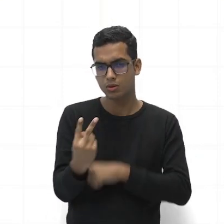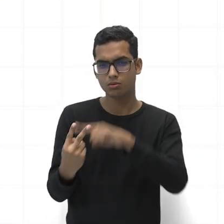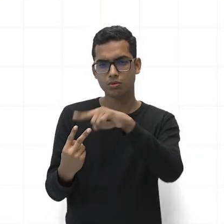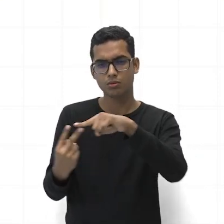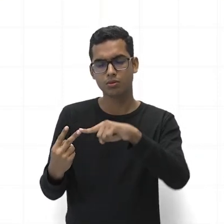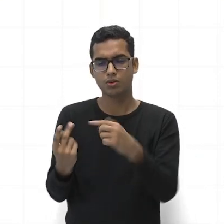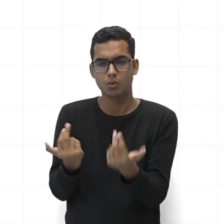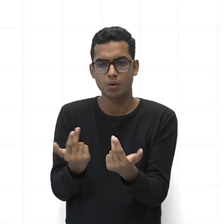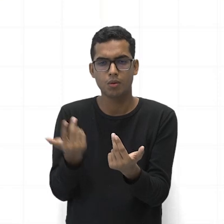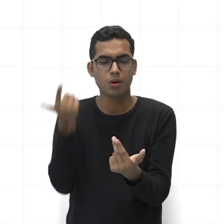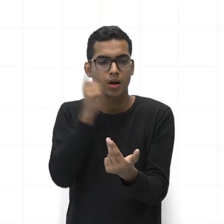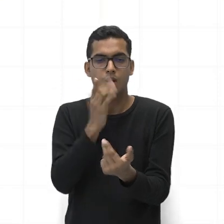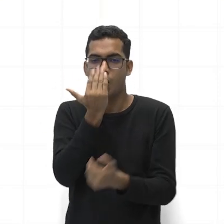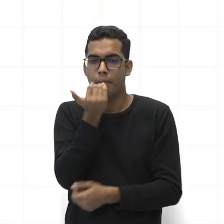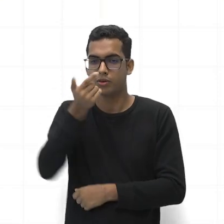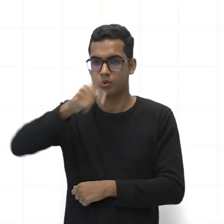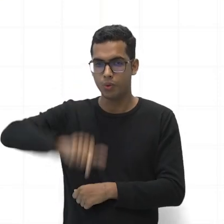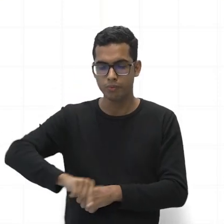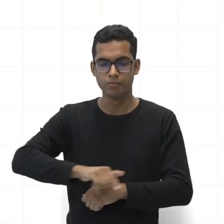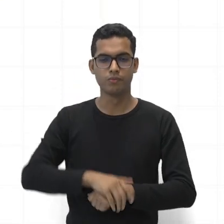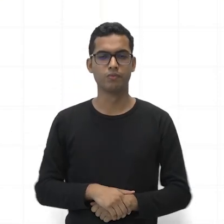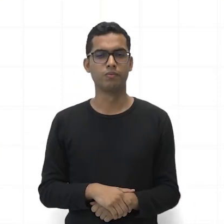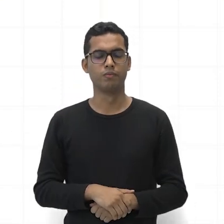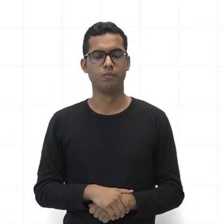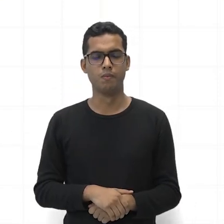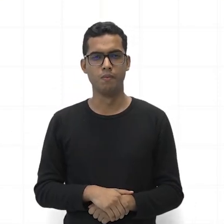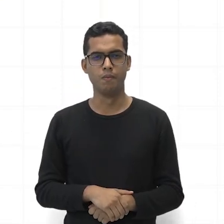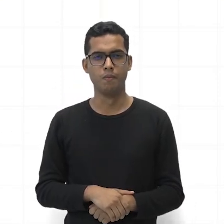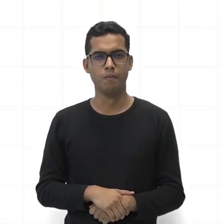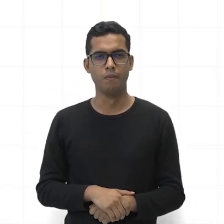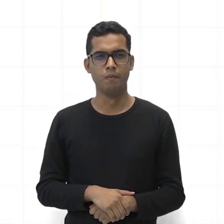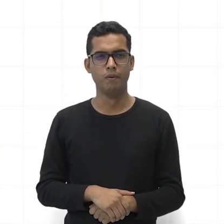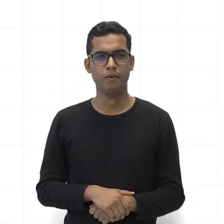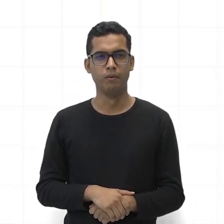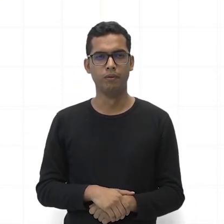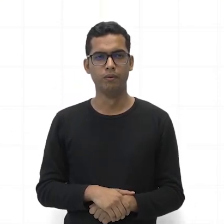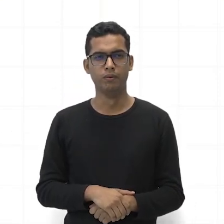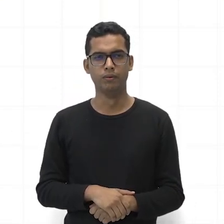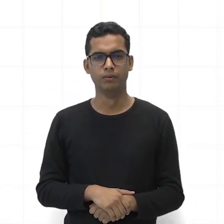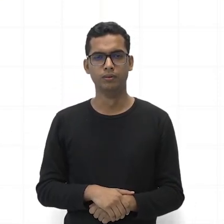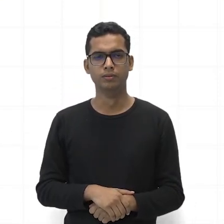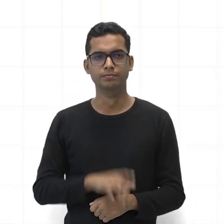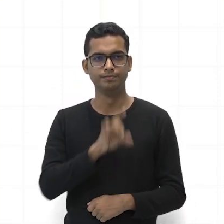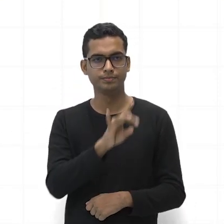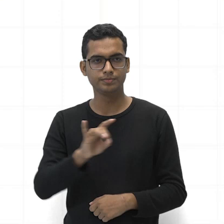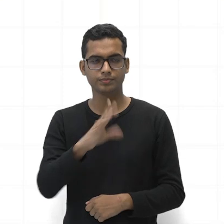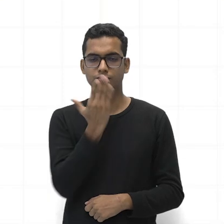seja, cada um comeu 1/3 do bolo dividido